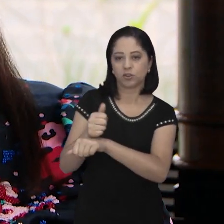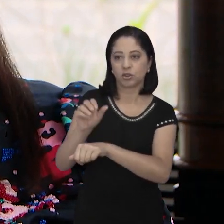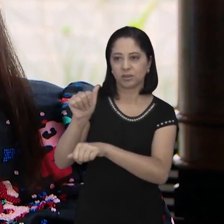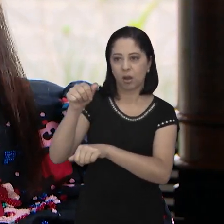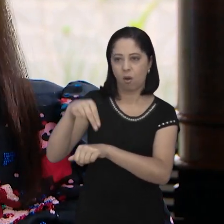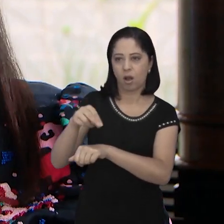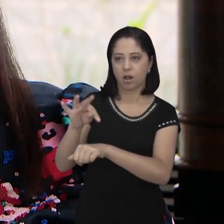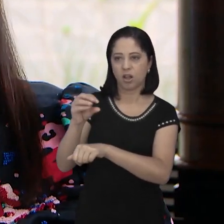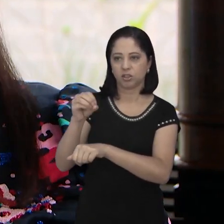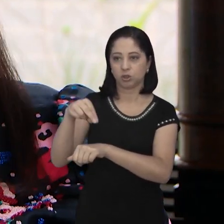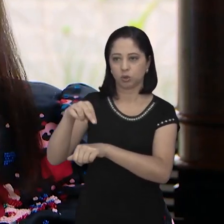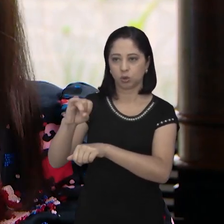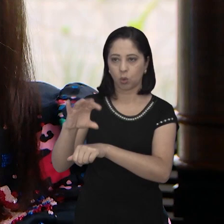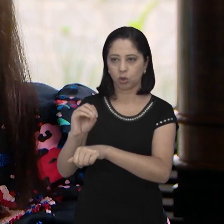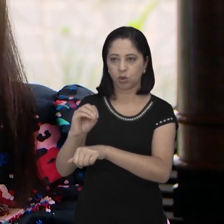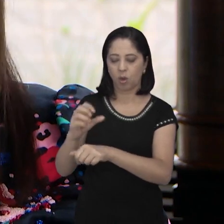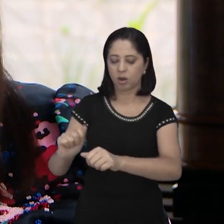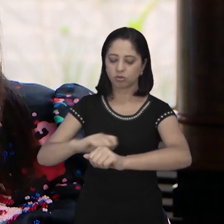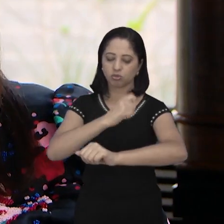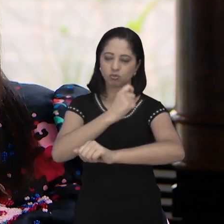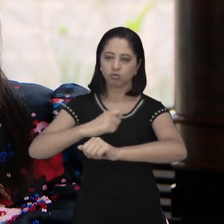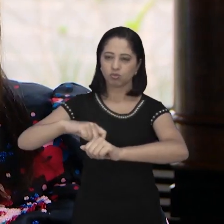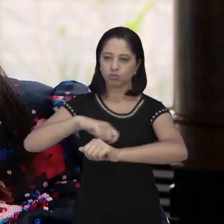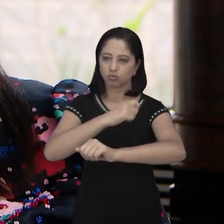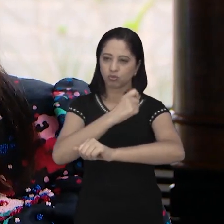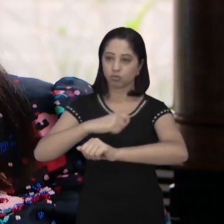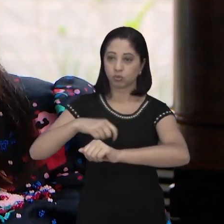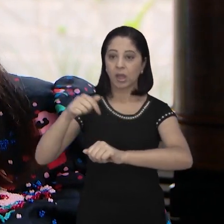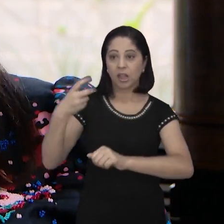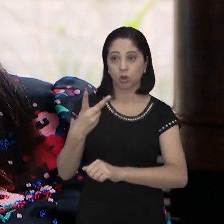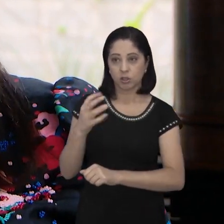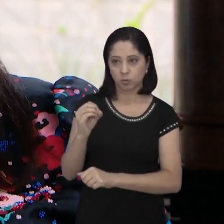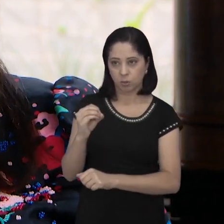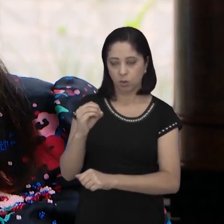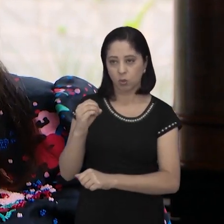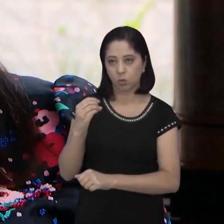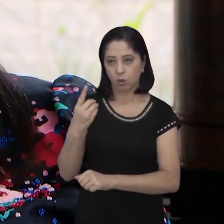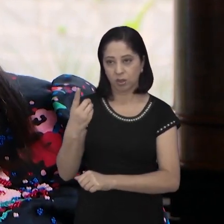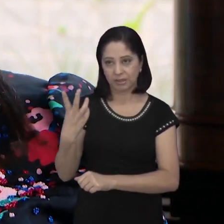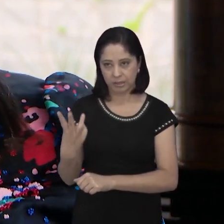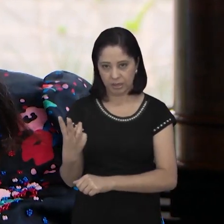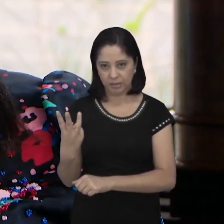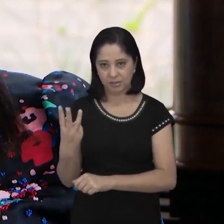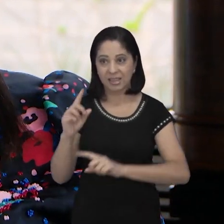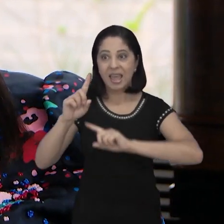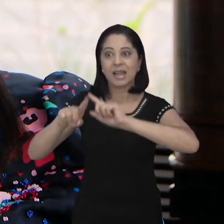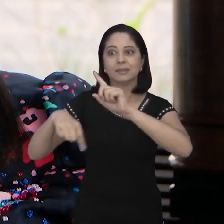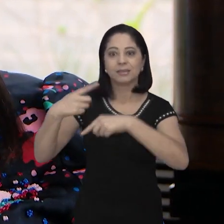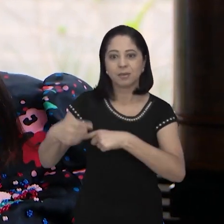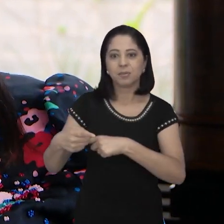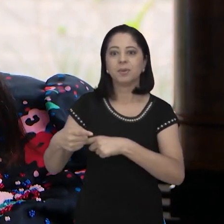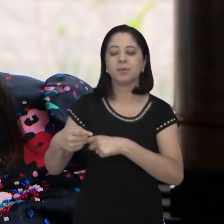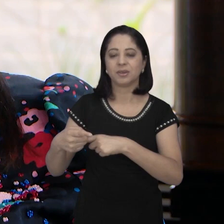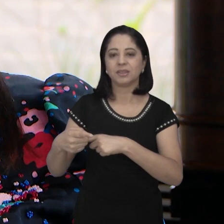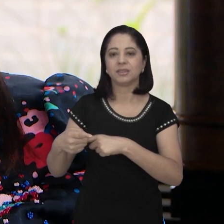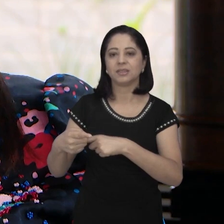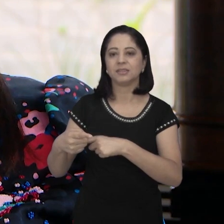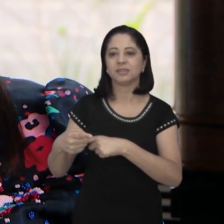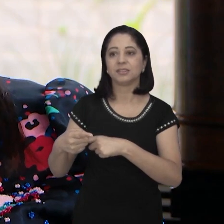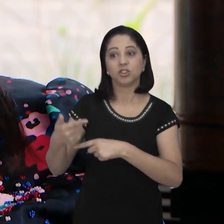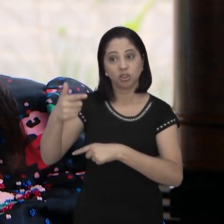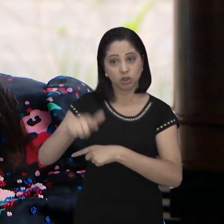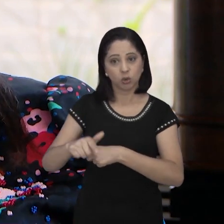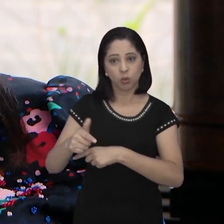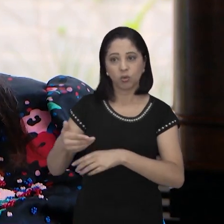desde 2003, a primeira vez que ele veio em 2003. Depois, 10 anos depois, ele